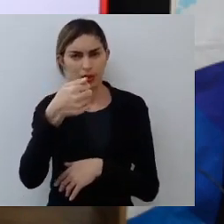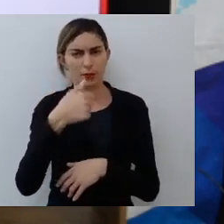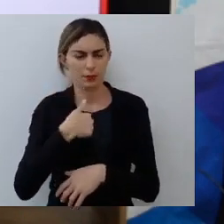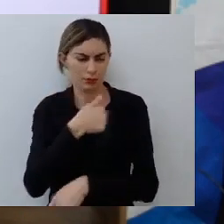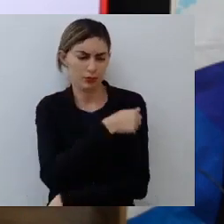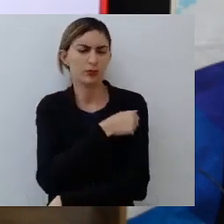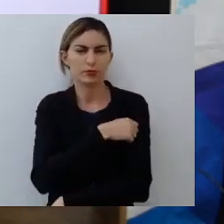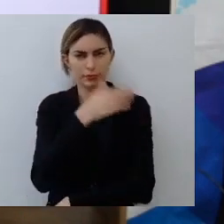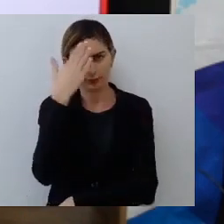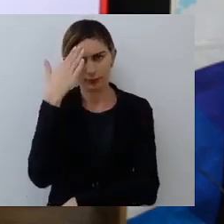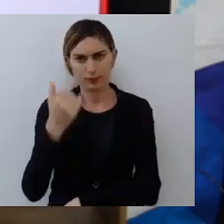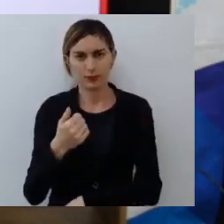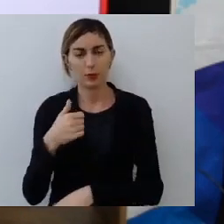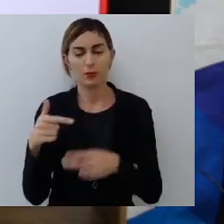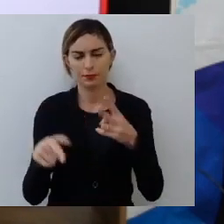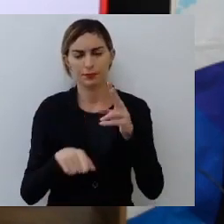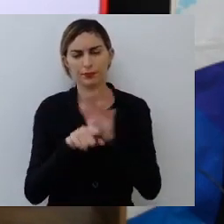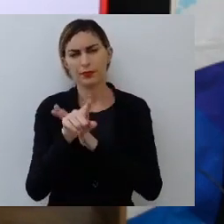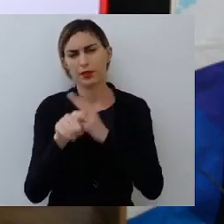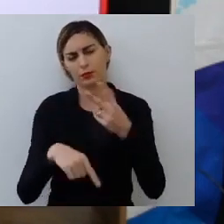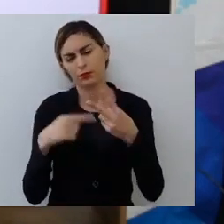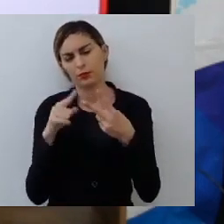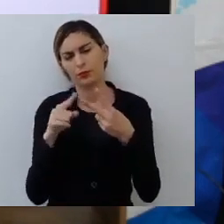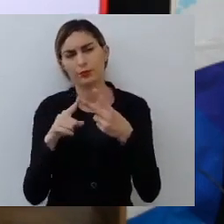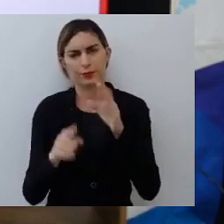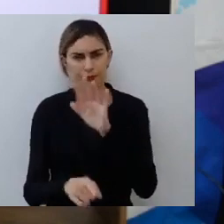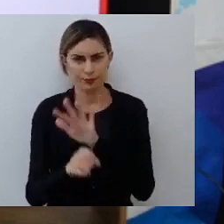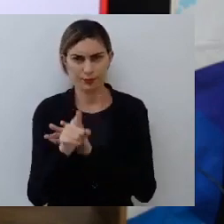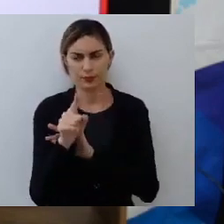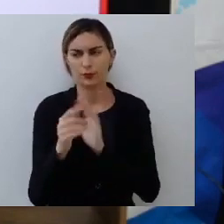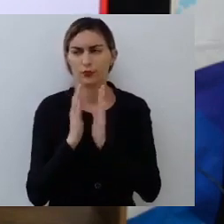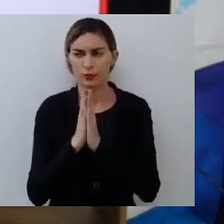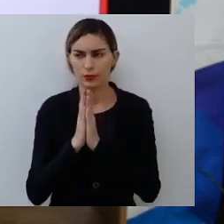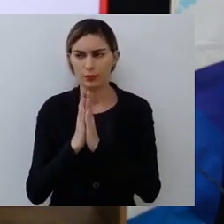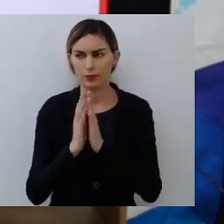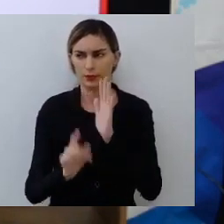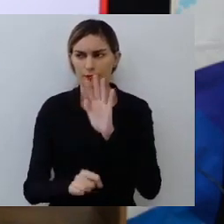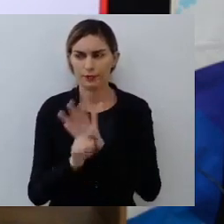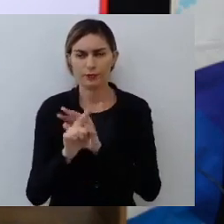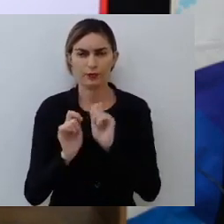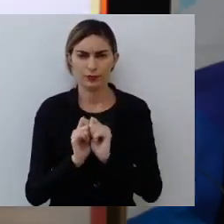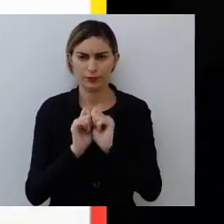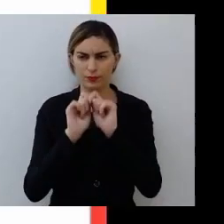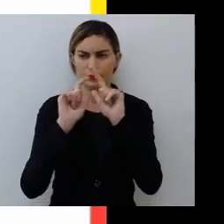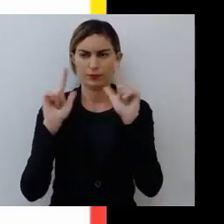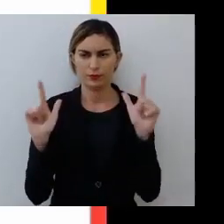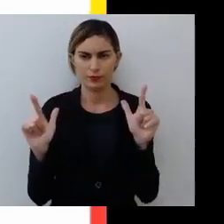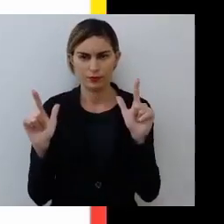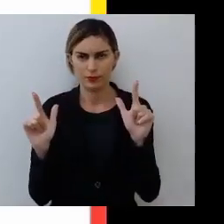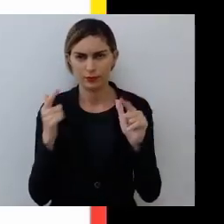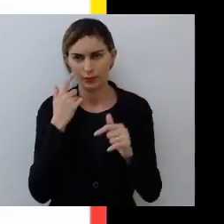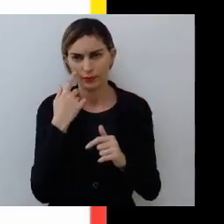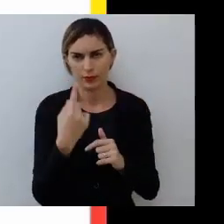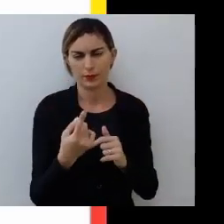Tranquilão? Vamos fazer uma segunda questão? Vamos lá? Uma segunda? Por favor, corta para o slide. Cortou?